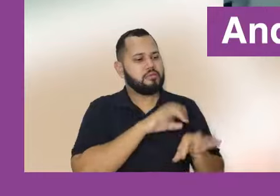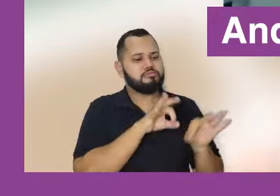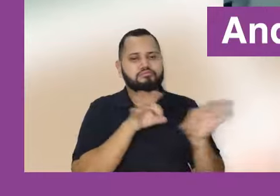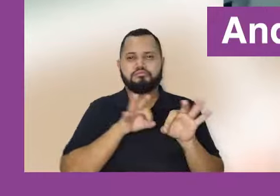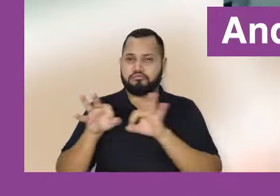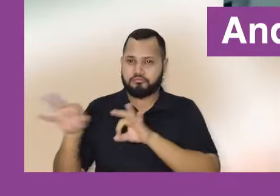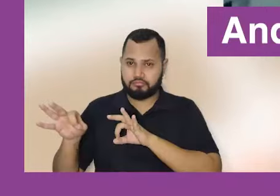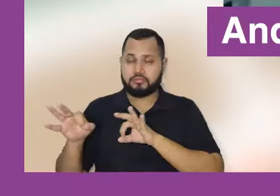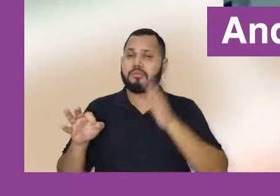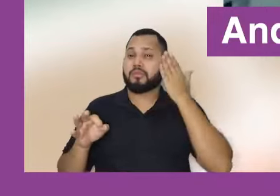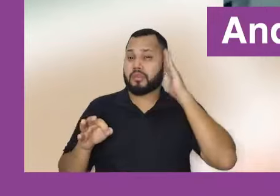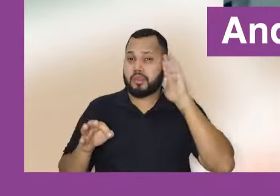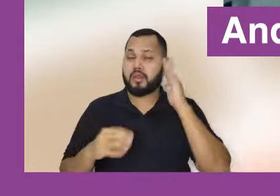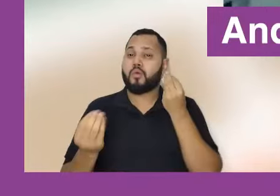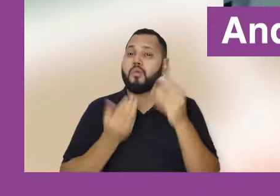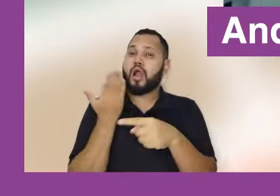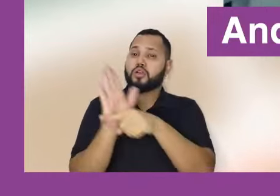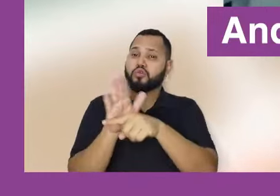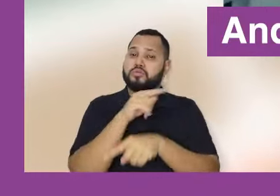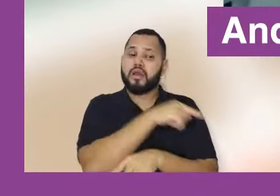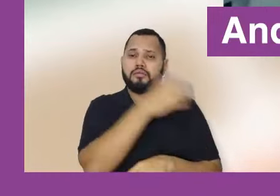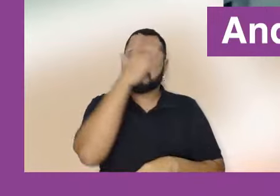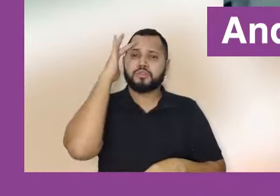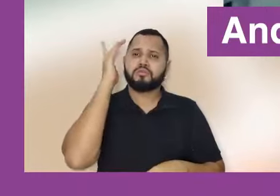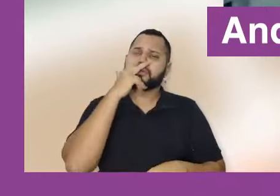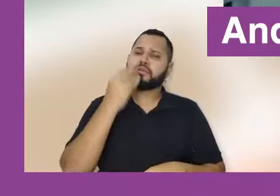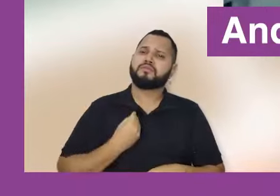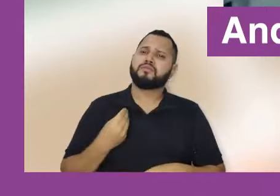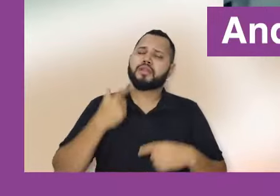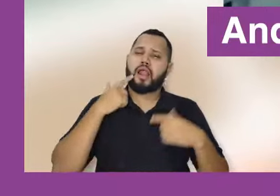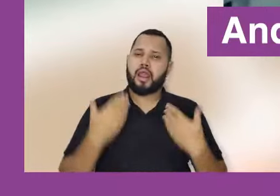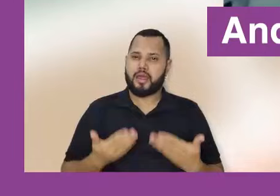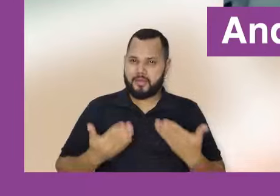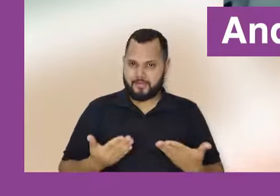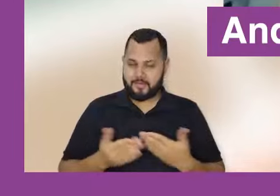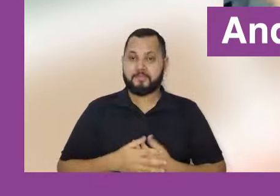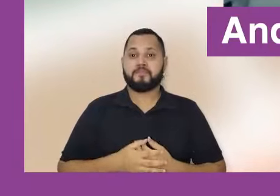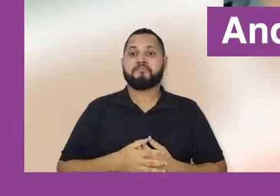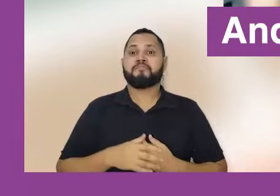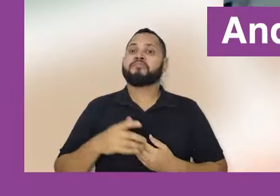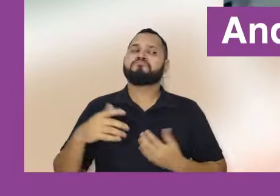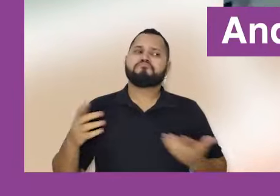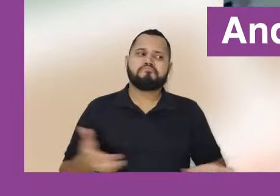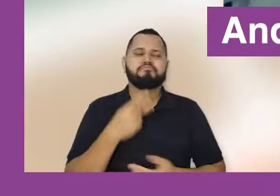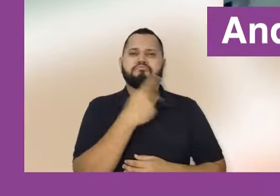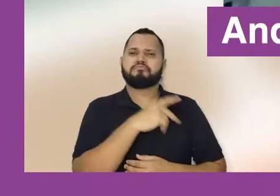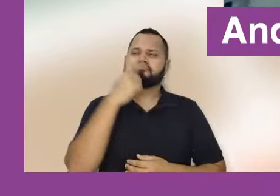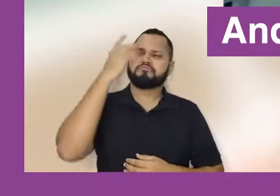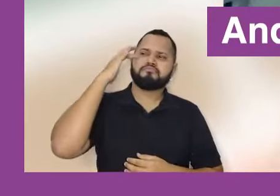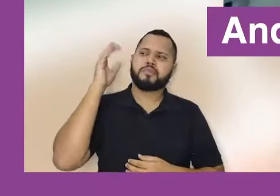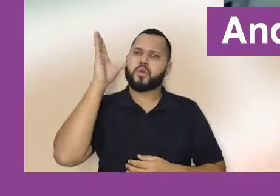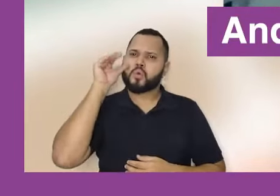buscando entender como é que é ajudar como é que essa pessoa vai ter uma vida mais leve né buscando instigar a curiosidade